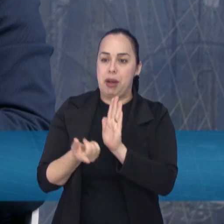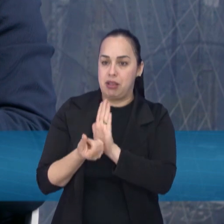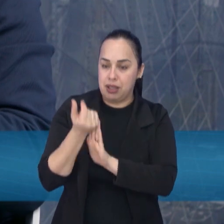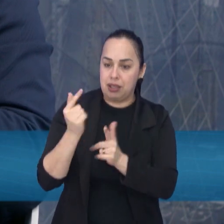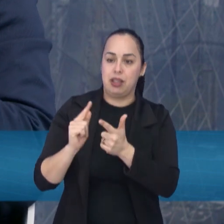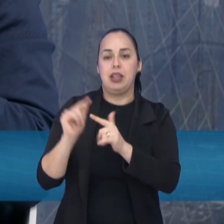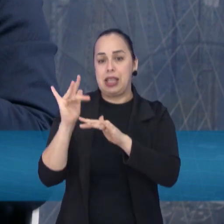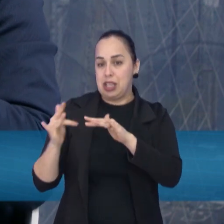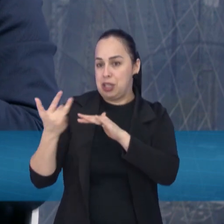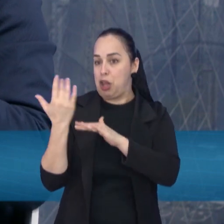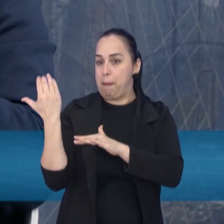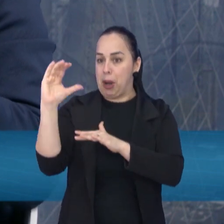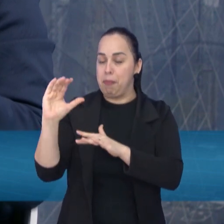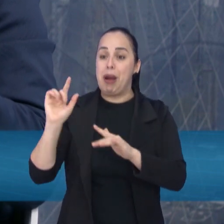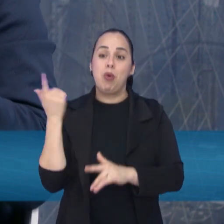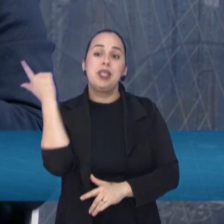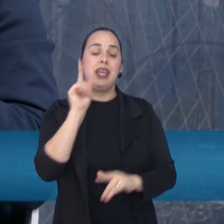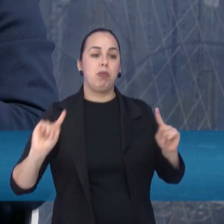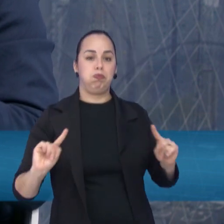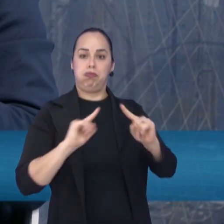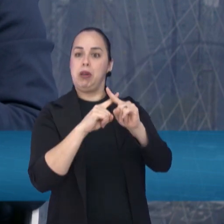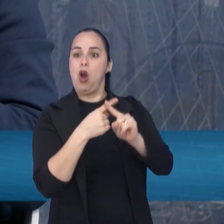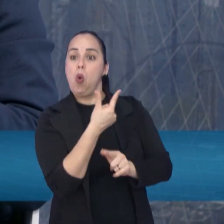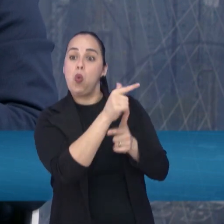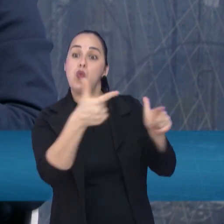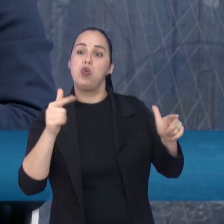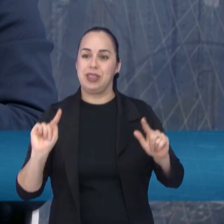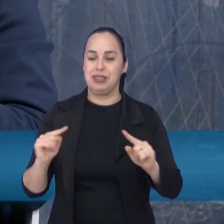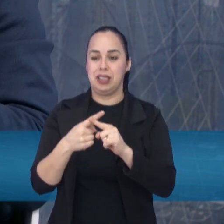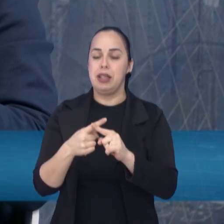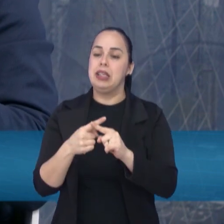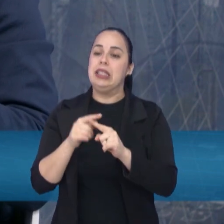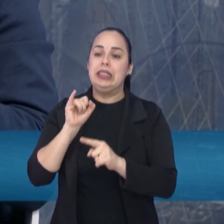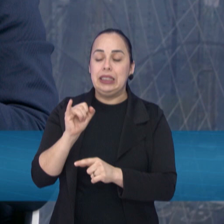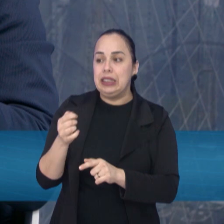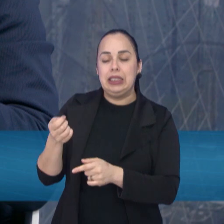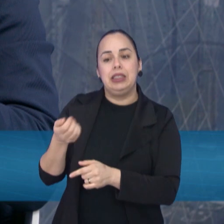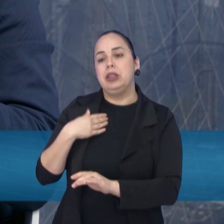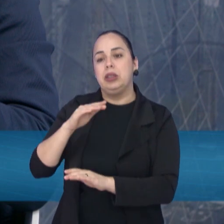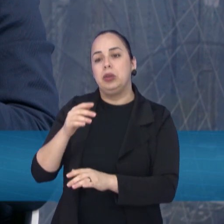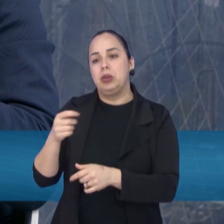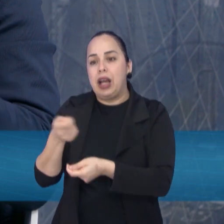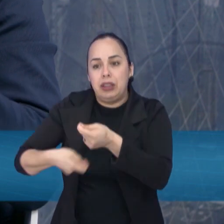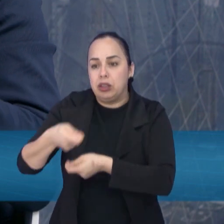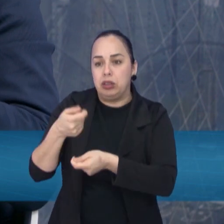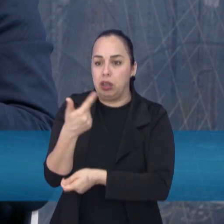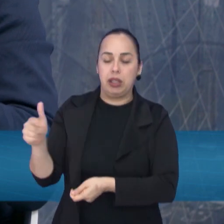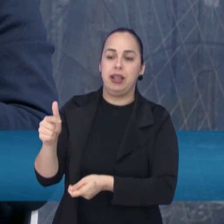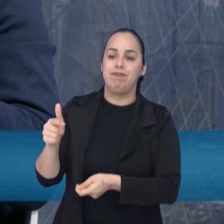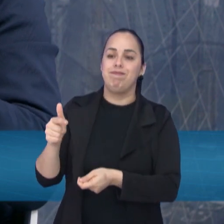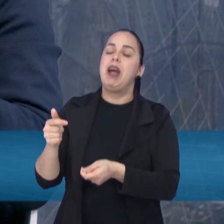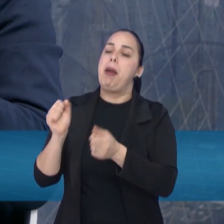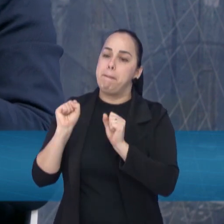redes sociais, para que você seja competitivo. Senão, pode ser que você tenha muita dificuldade na gestão, na geração